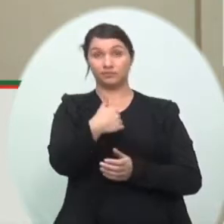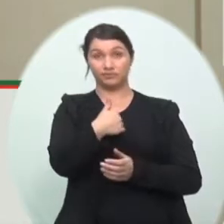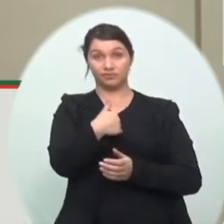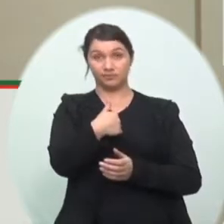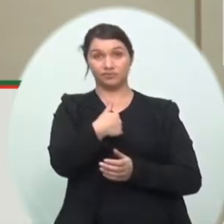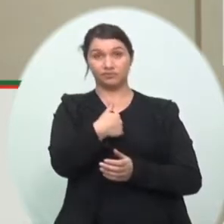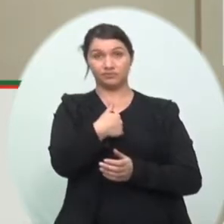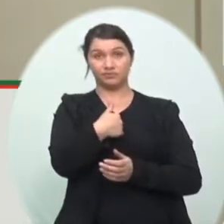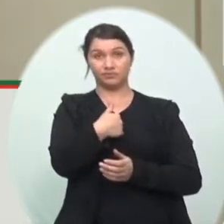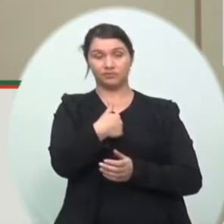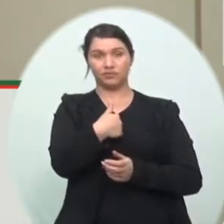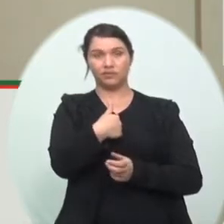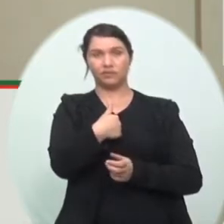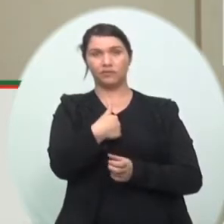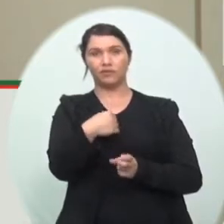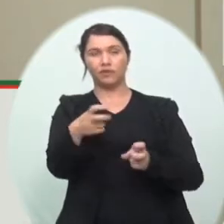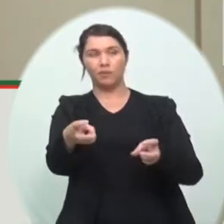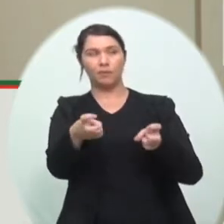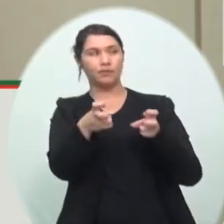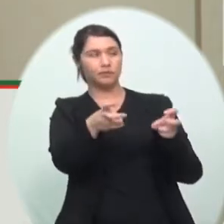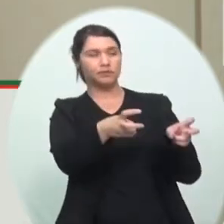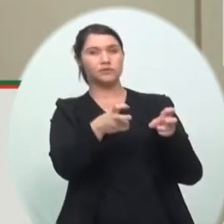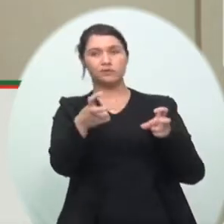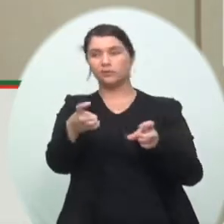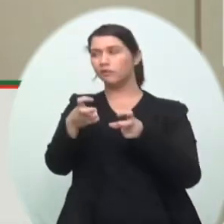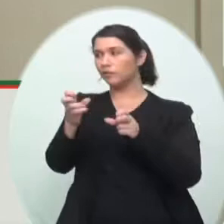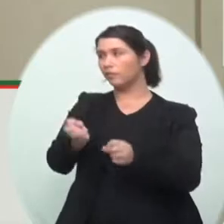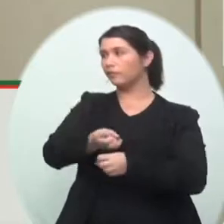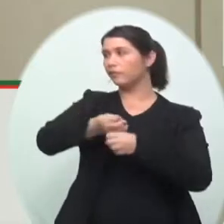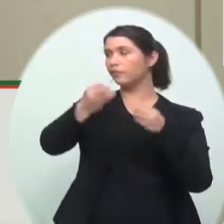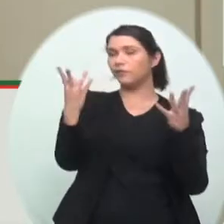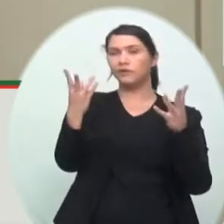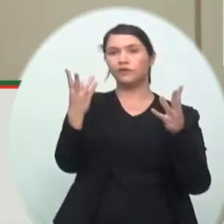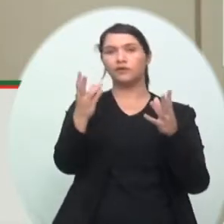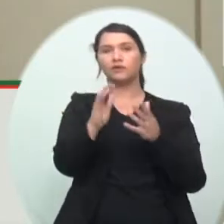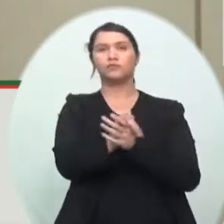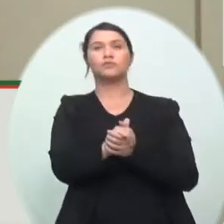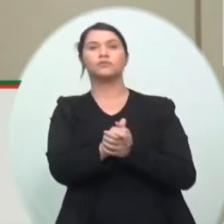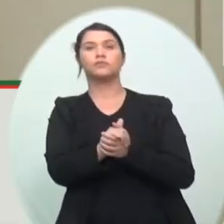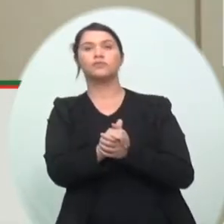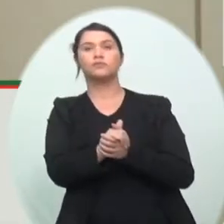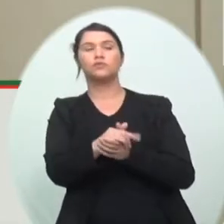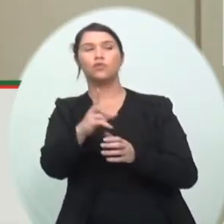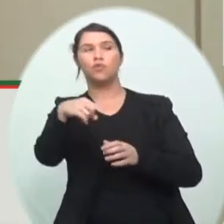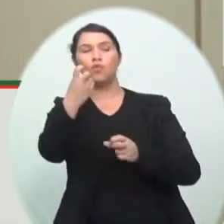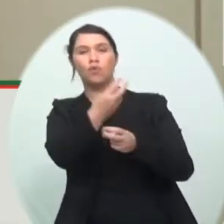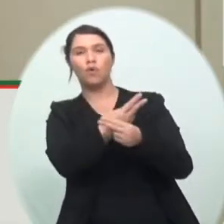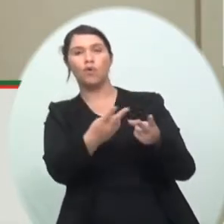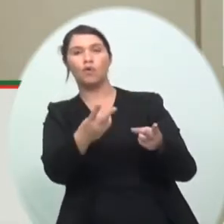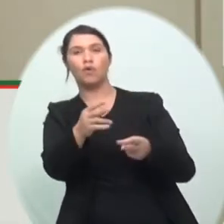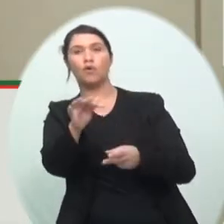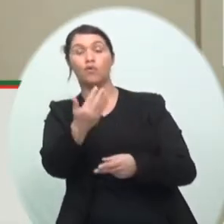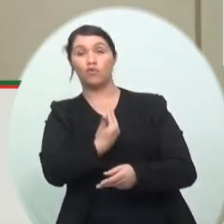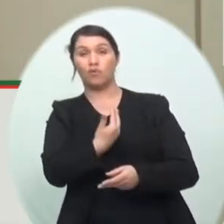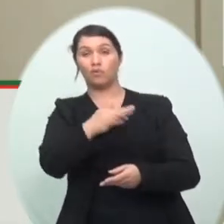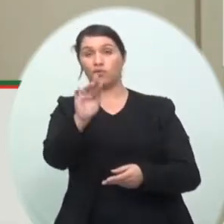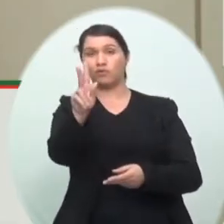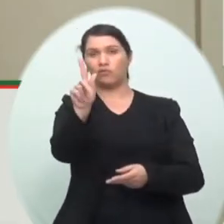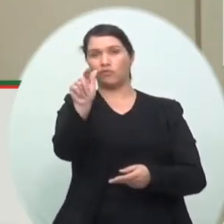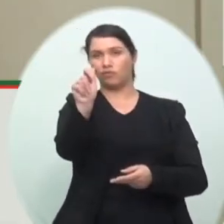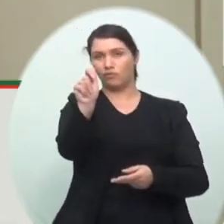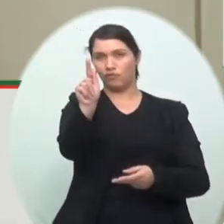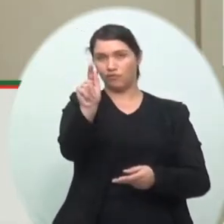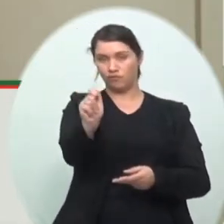presenciei inúmeros fatos, eventos e ações do nosso amigo Fraga, que demonstraram a